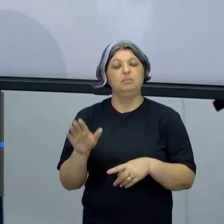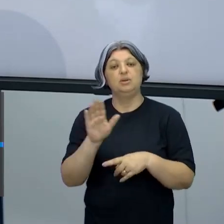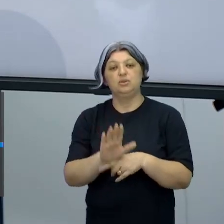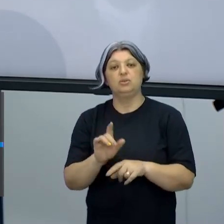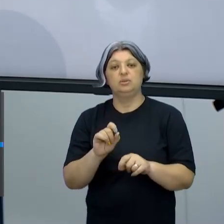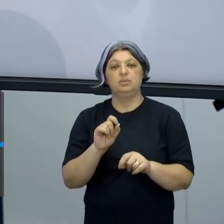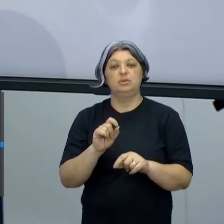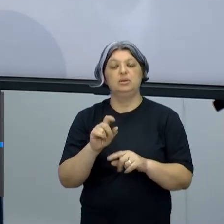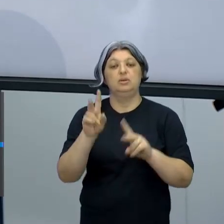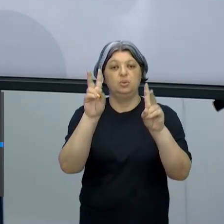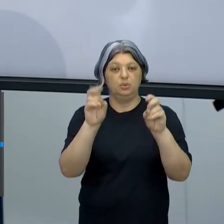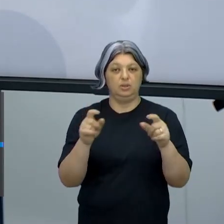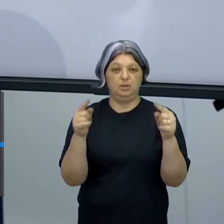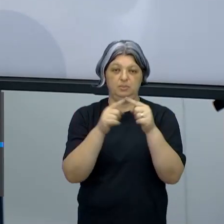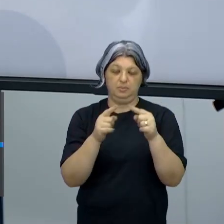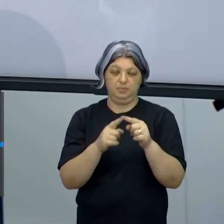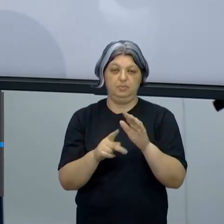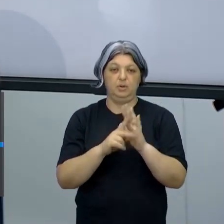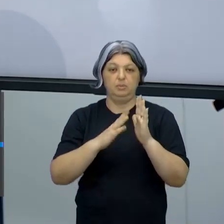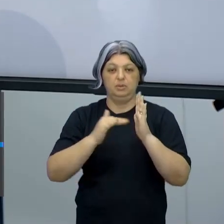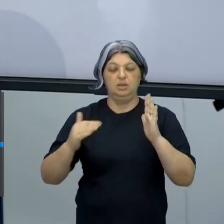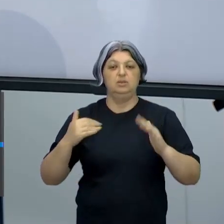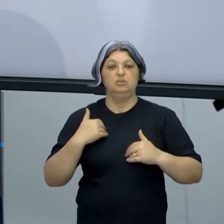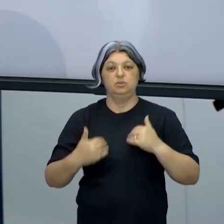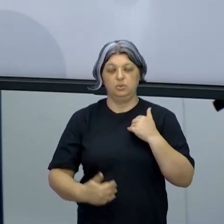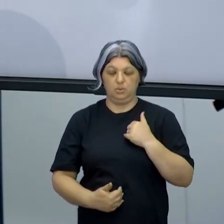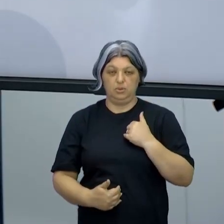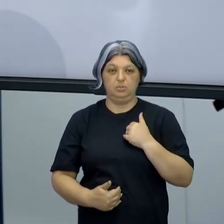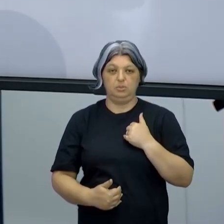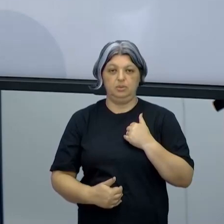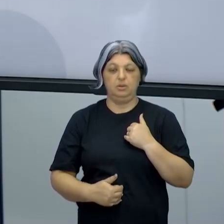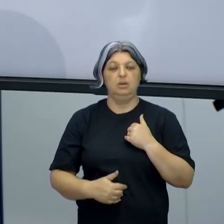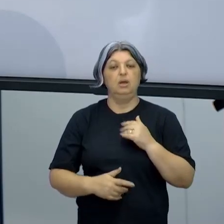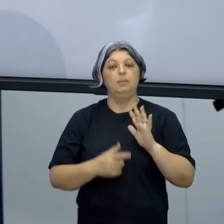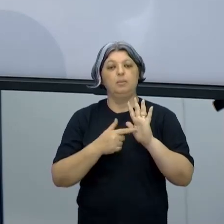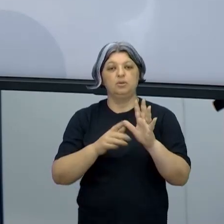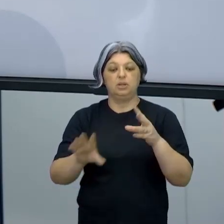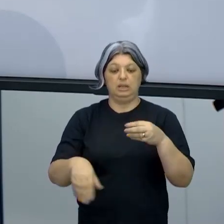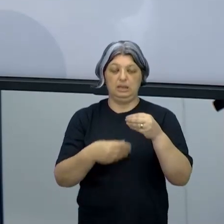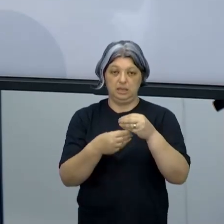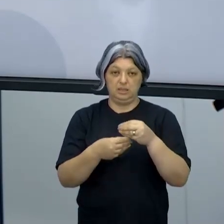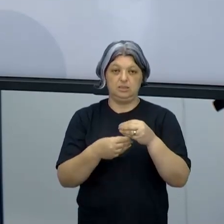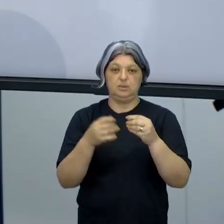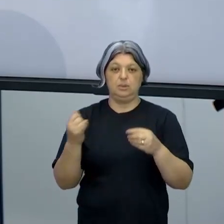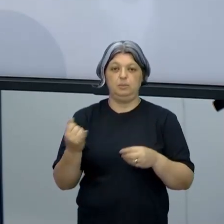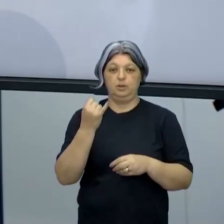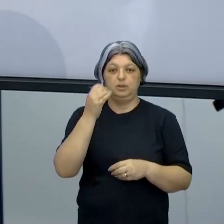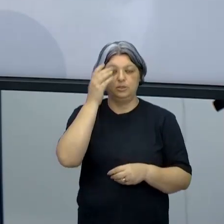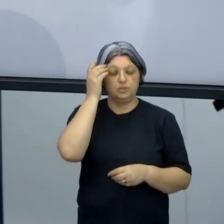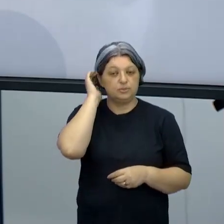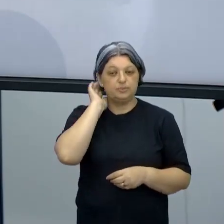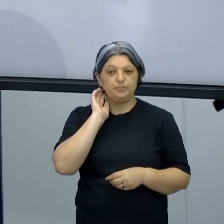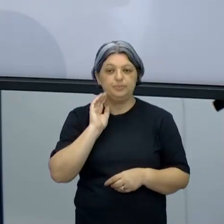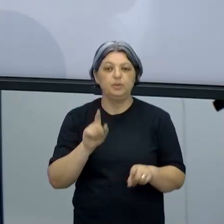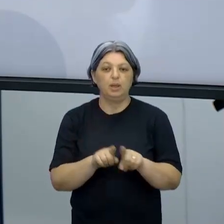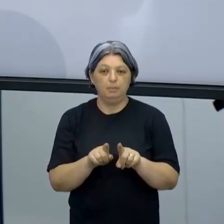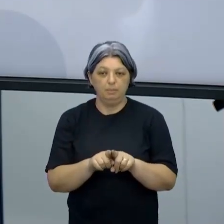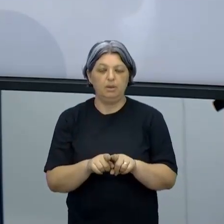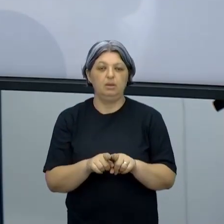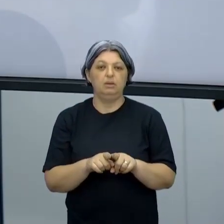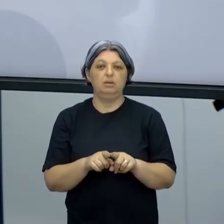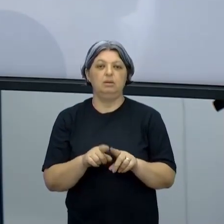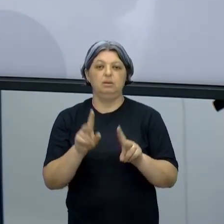com o nosso componente na estética do corpo, mostrar essa integração que é tão importante e latente dentro